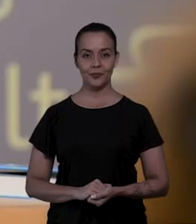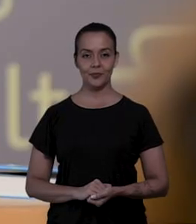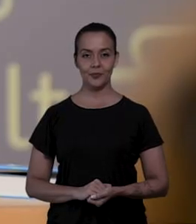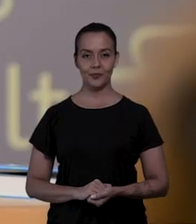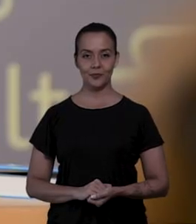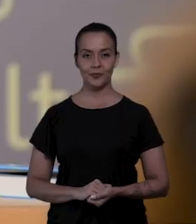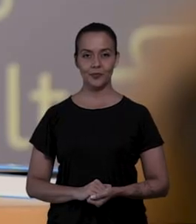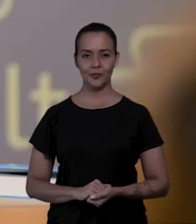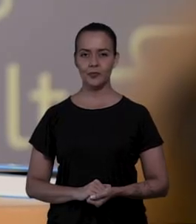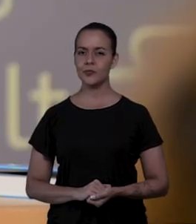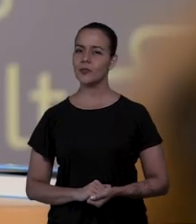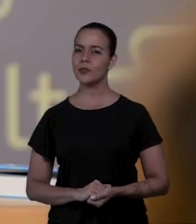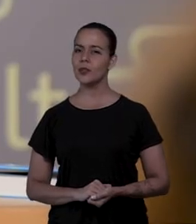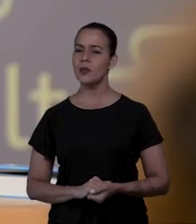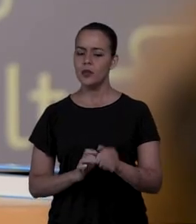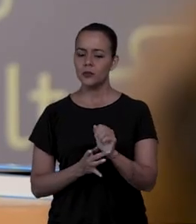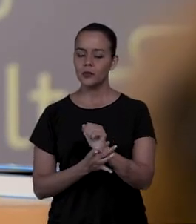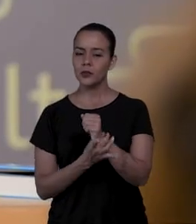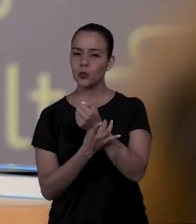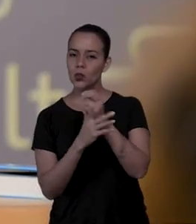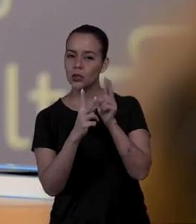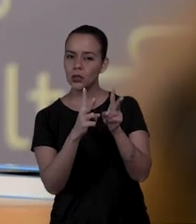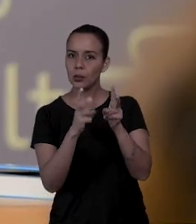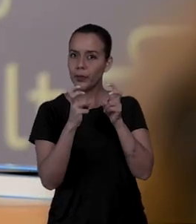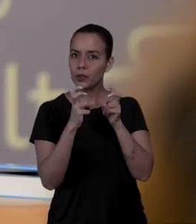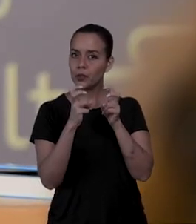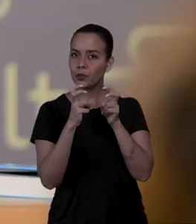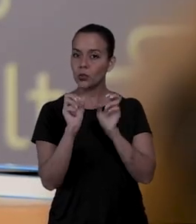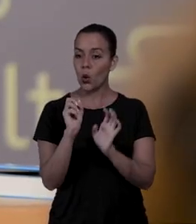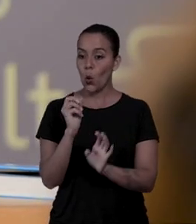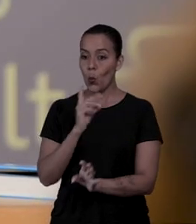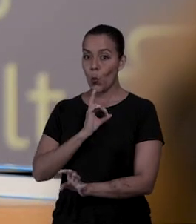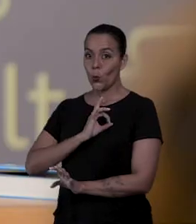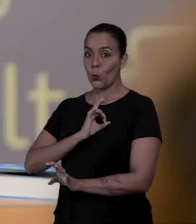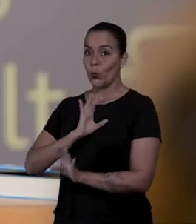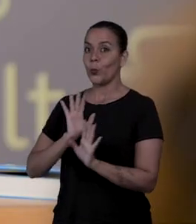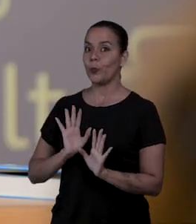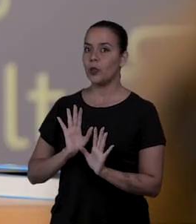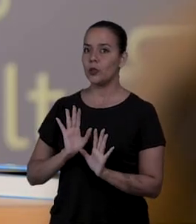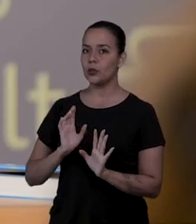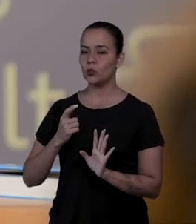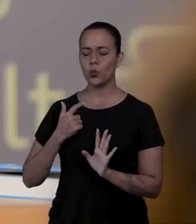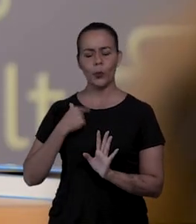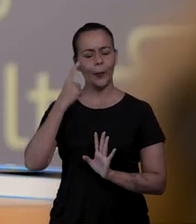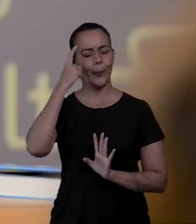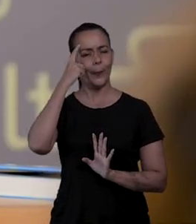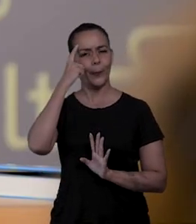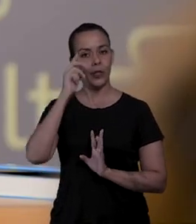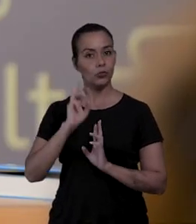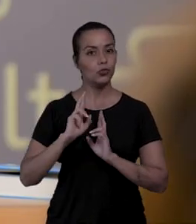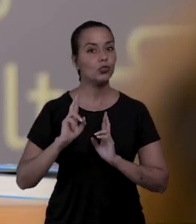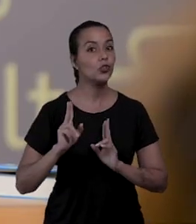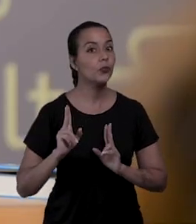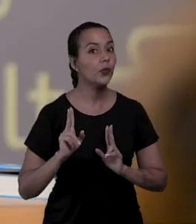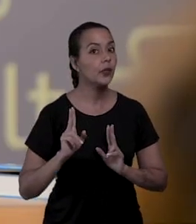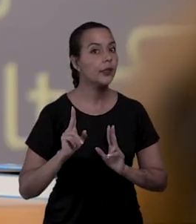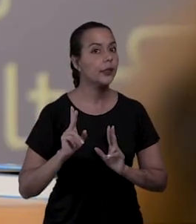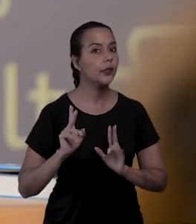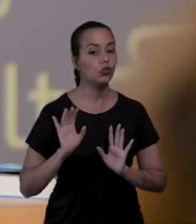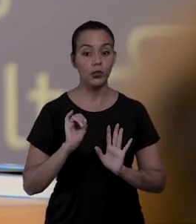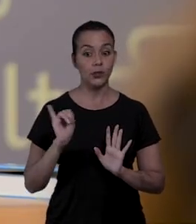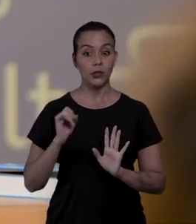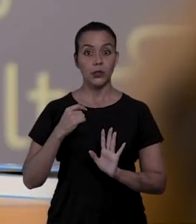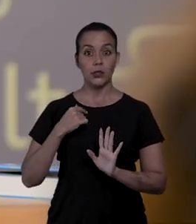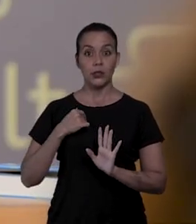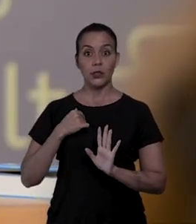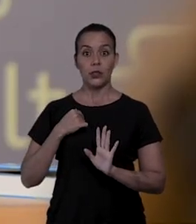perceber segurança ou ameaça, eu começo a reagir diferente. Ediane Ribeiro, psicóloga. Sob ameaça, eu reajo